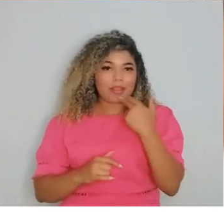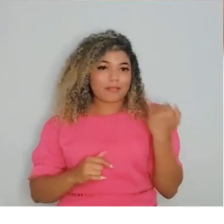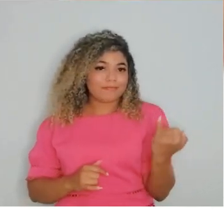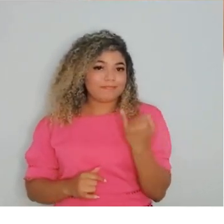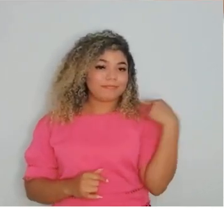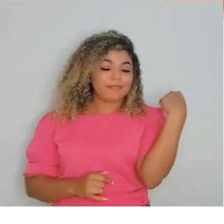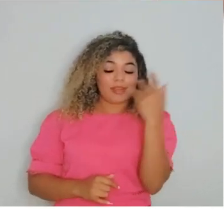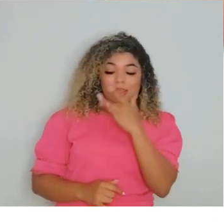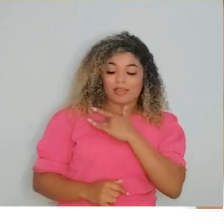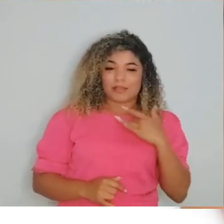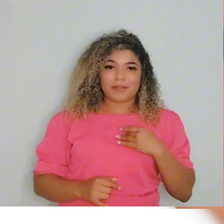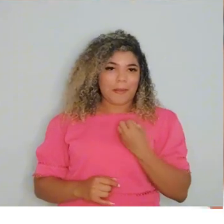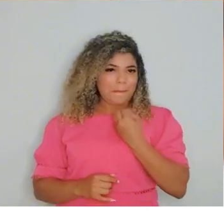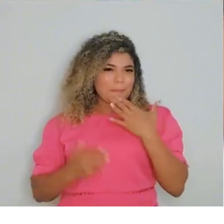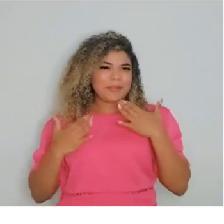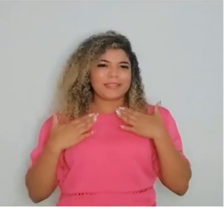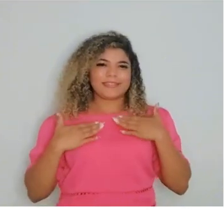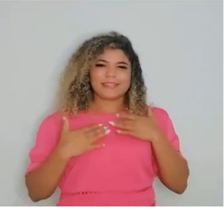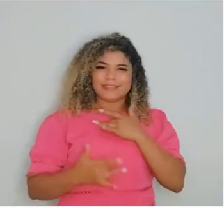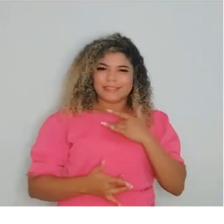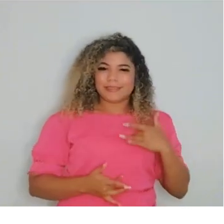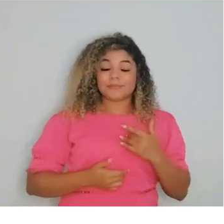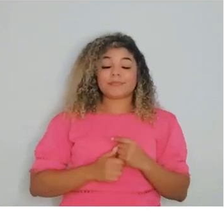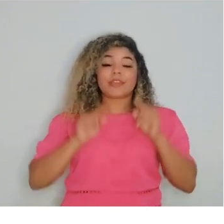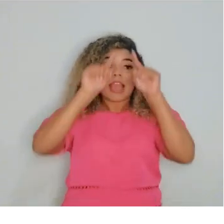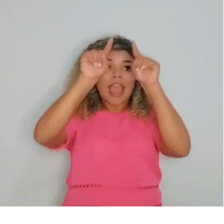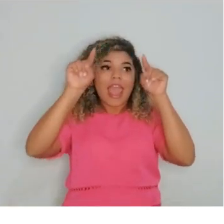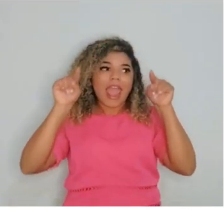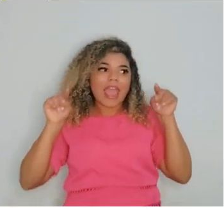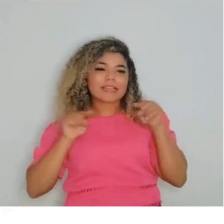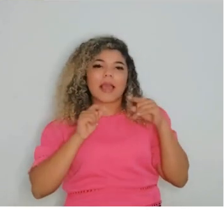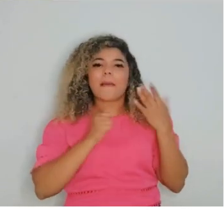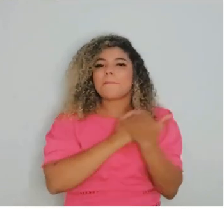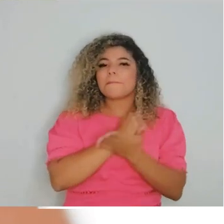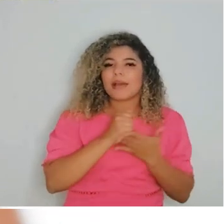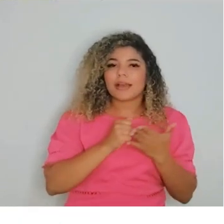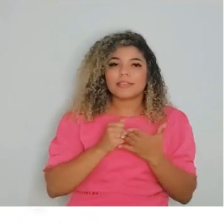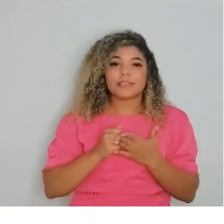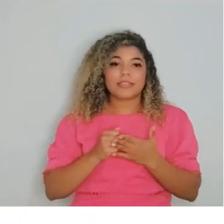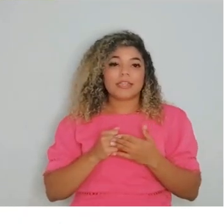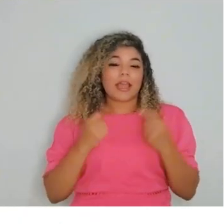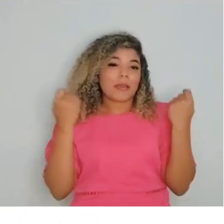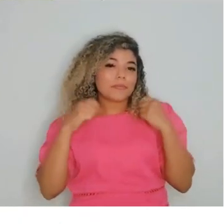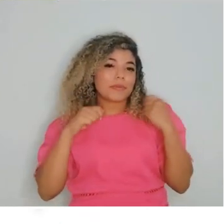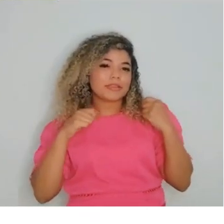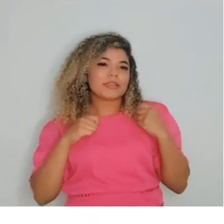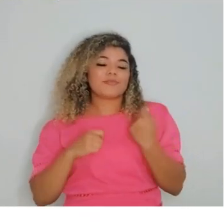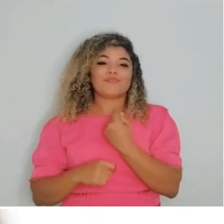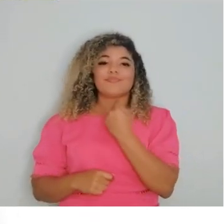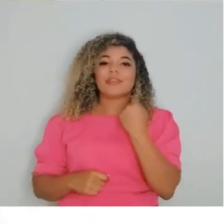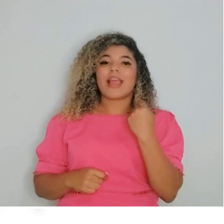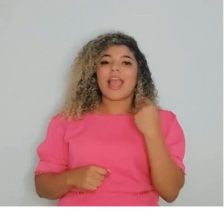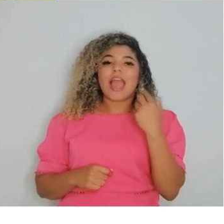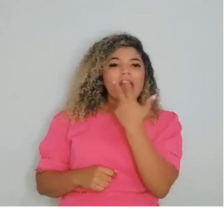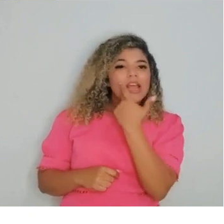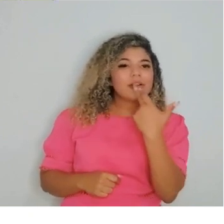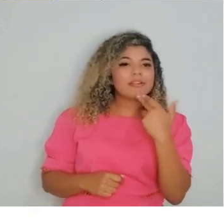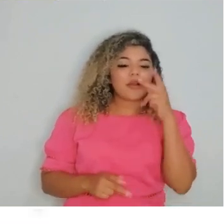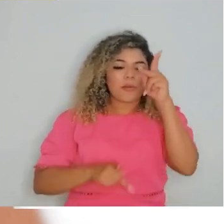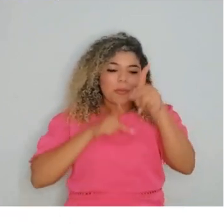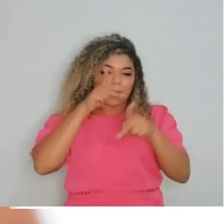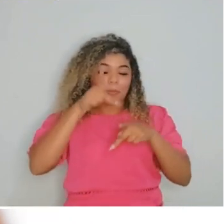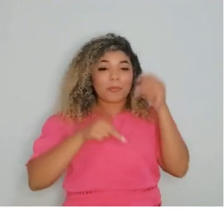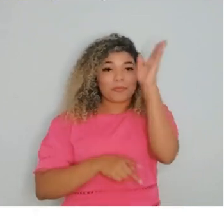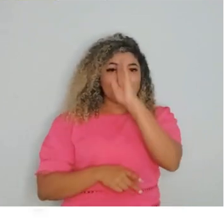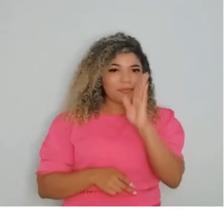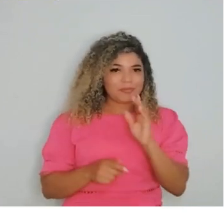necessários para a nossa saúde e bem-estar. A pirâmide foi baseada nas necessidades energéticas e nutritivas